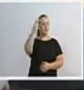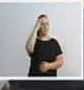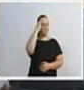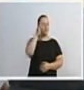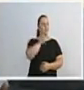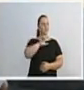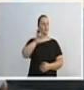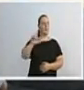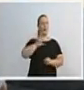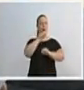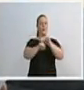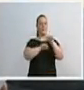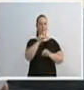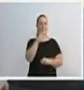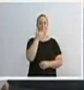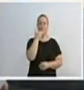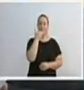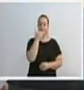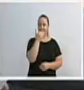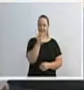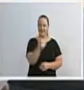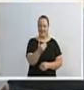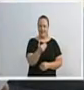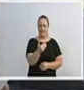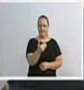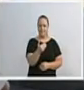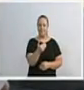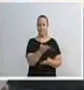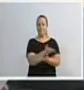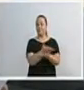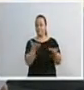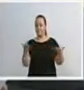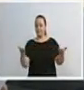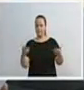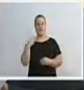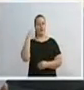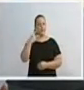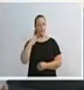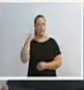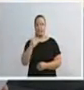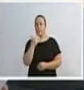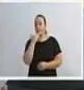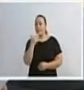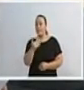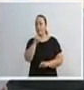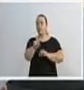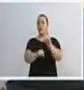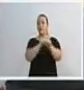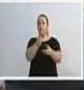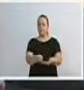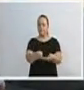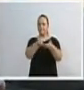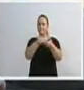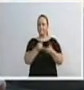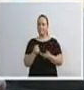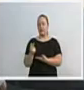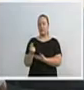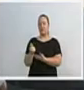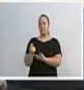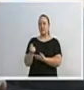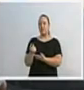desse, solicitar aos senhores vereadores, solicitar apoio financeiro para a realização do 2º